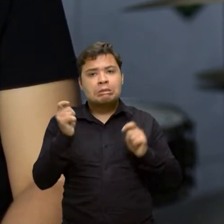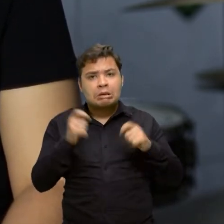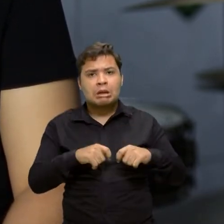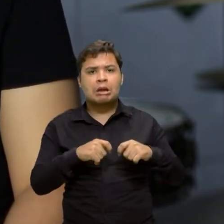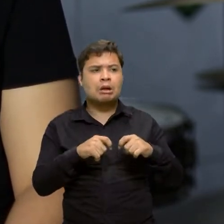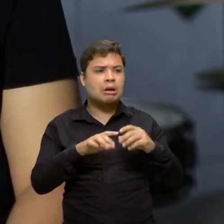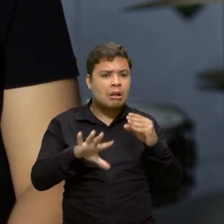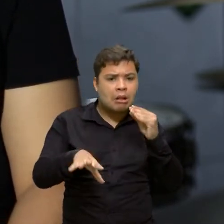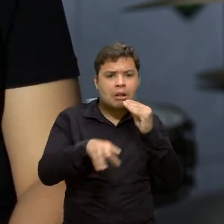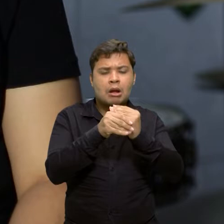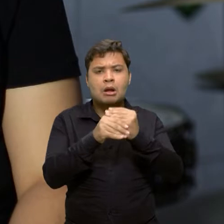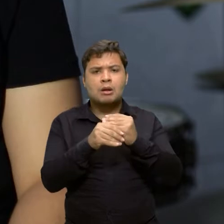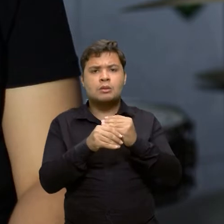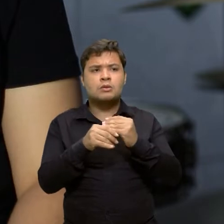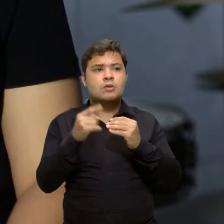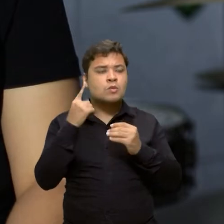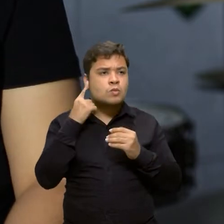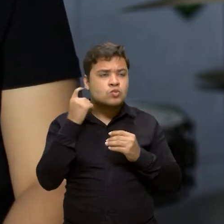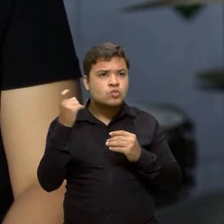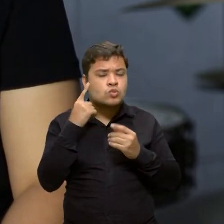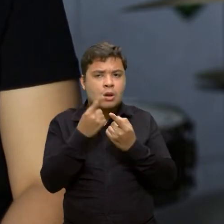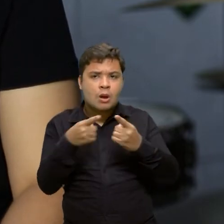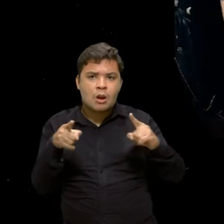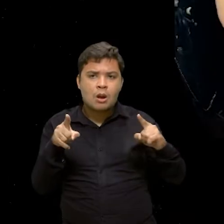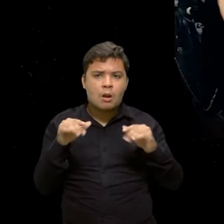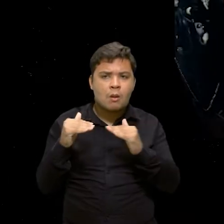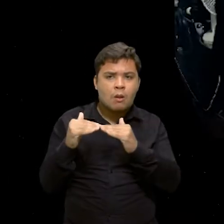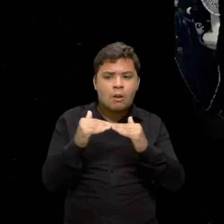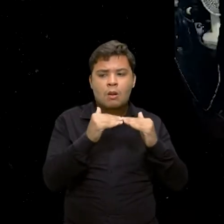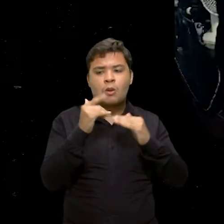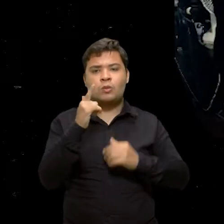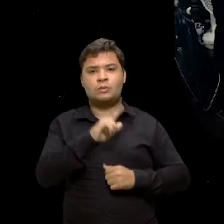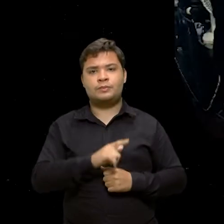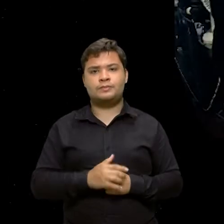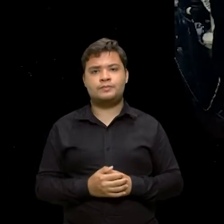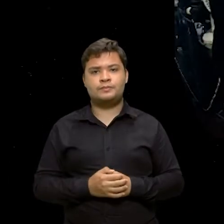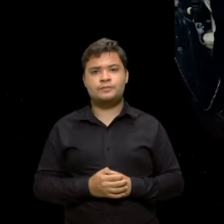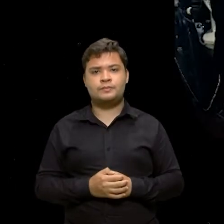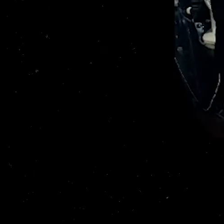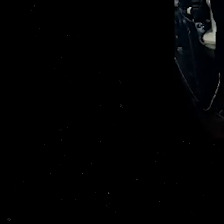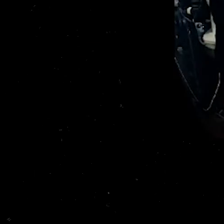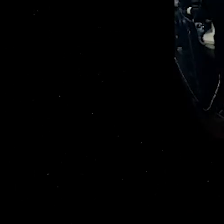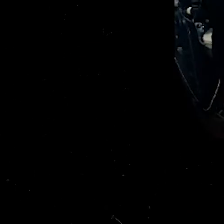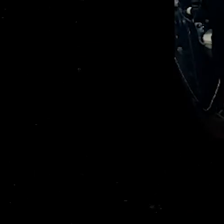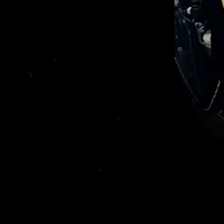acrescentar para a gente alinhar um som, eu acho isso interessantíssimo de nós três.